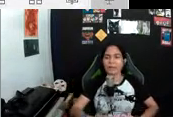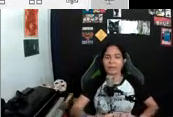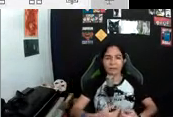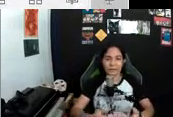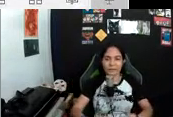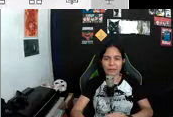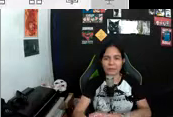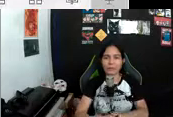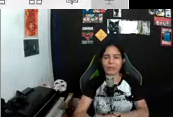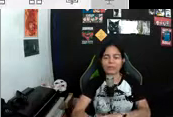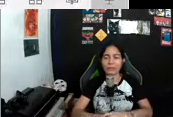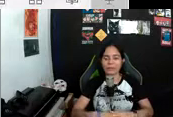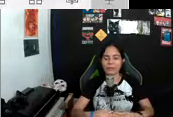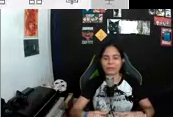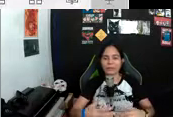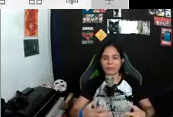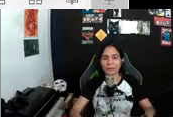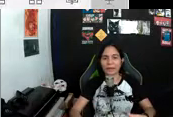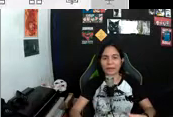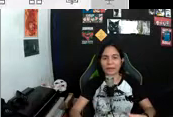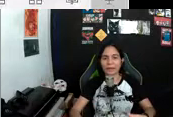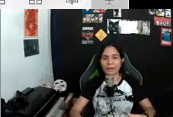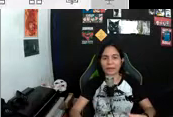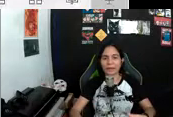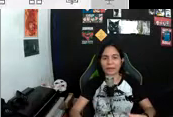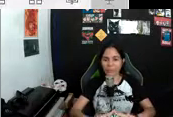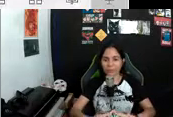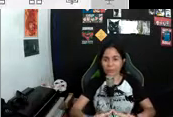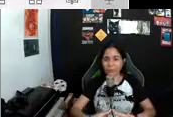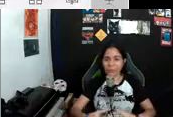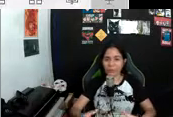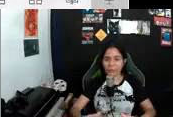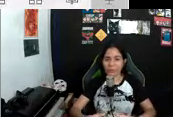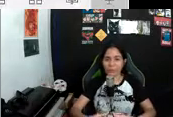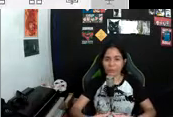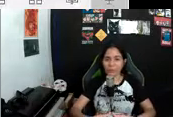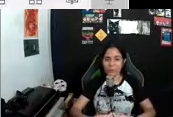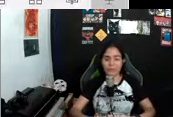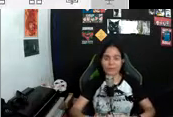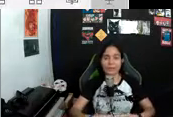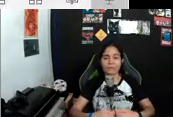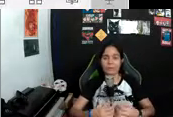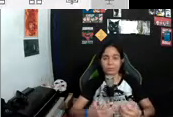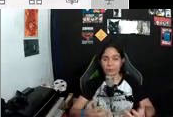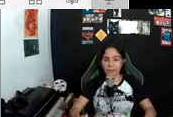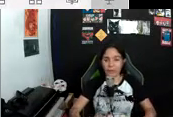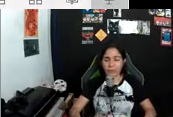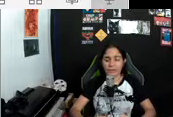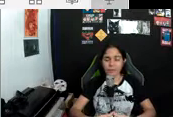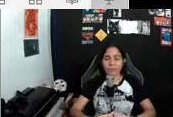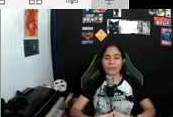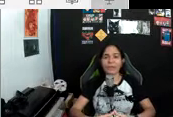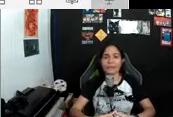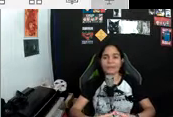ali que vocês realmente tenham a capacidade de exercer a profissão de vocês da melhor forma possível,